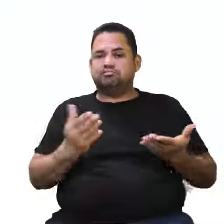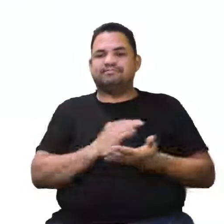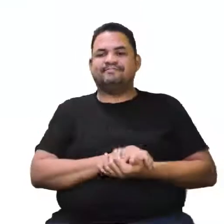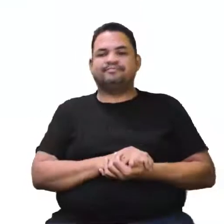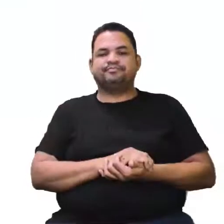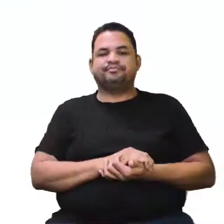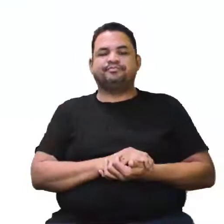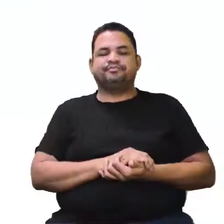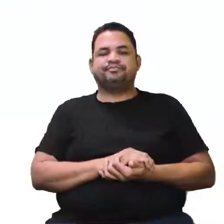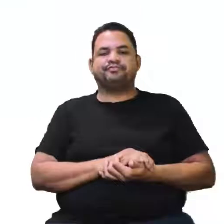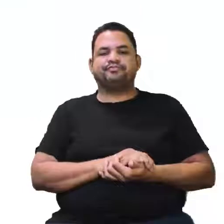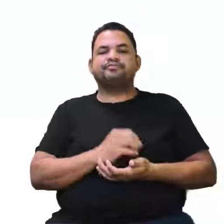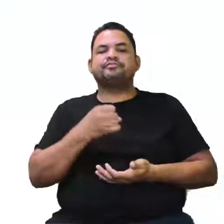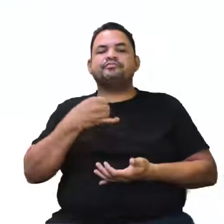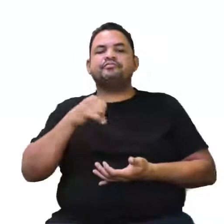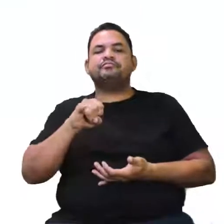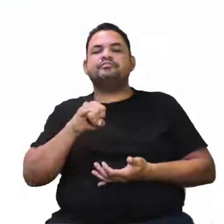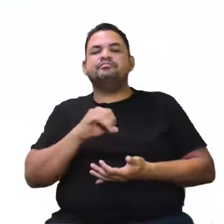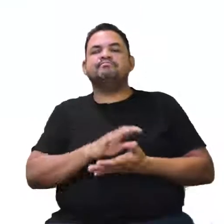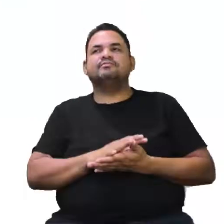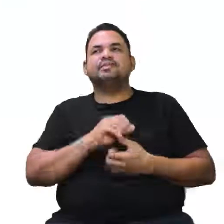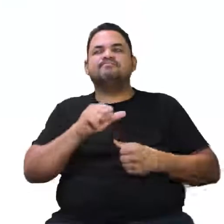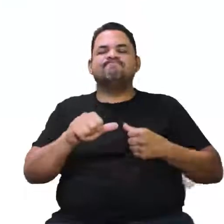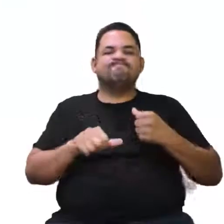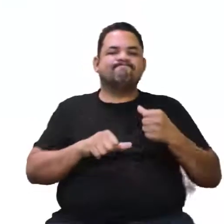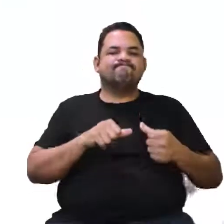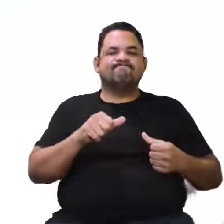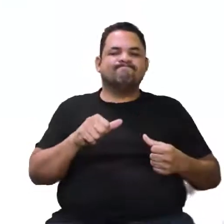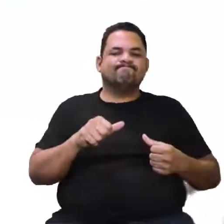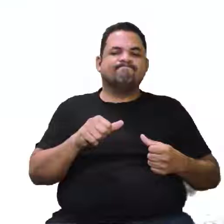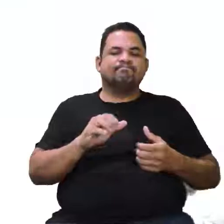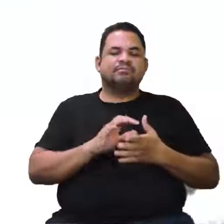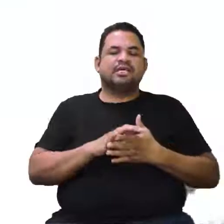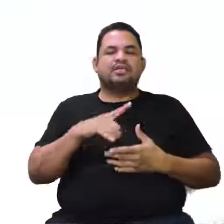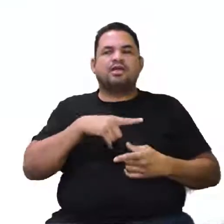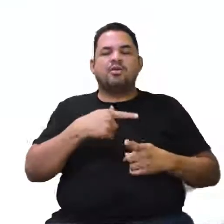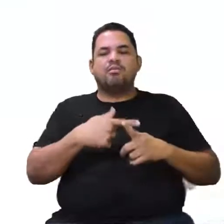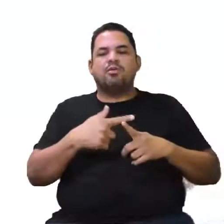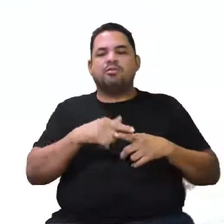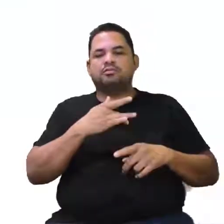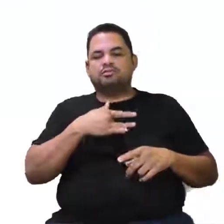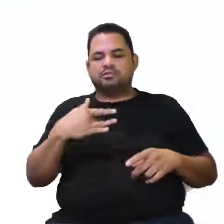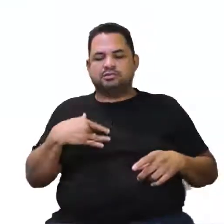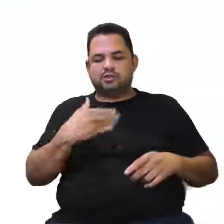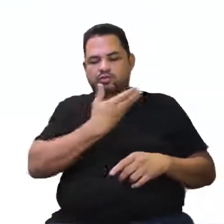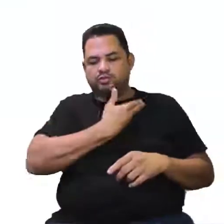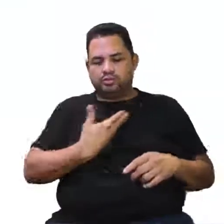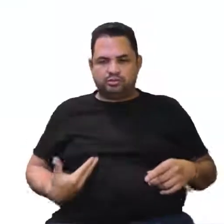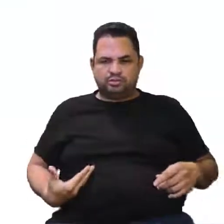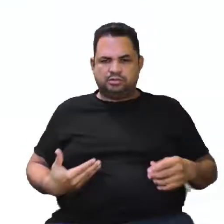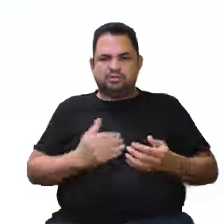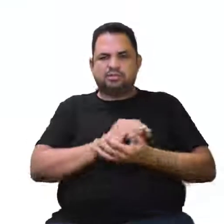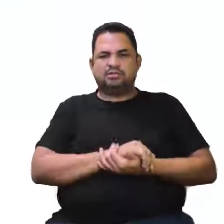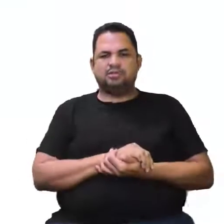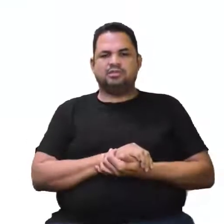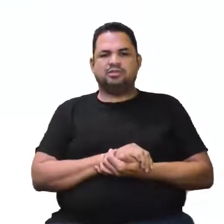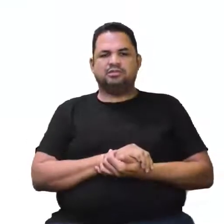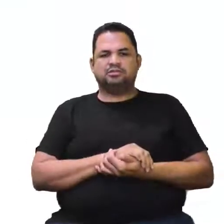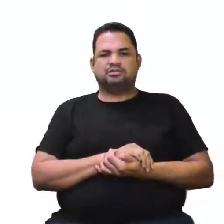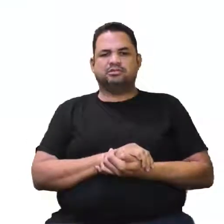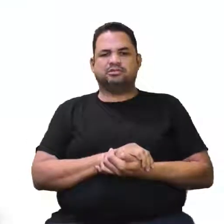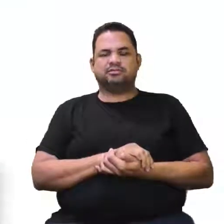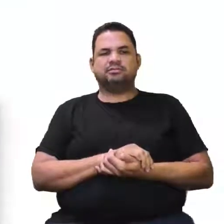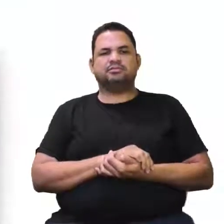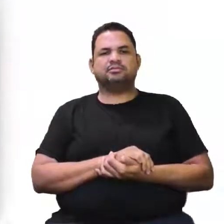questão se isso não vai me tornar aí, não vai virar um problema de saúde pública, né? E